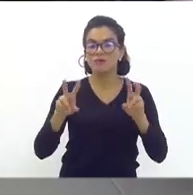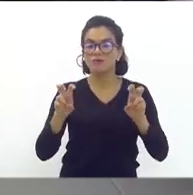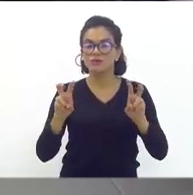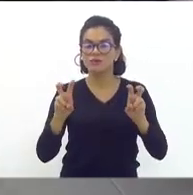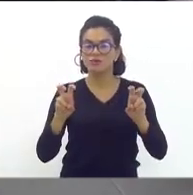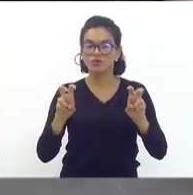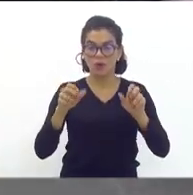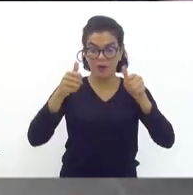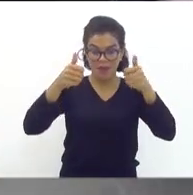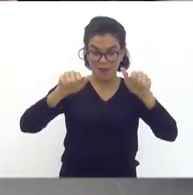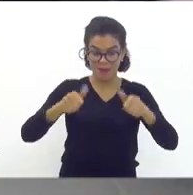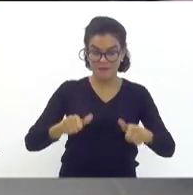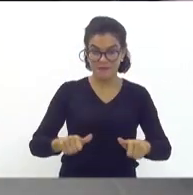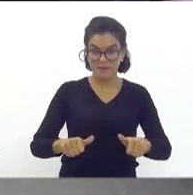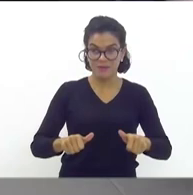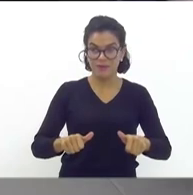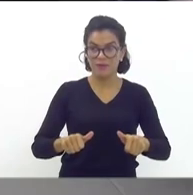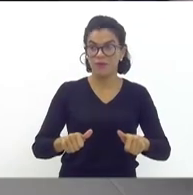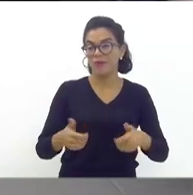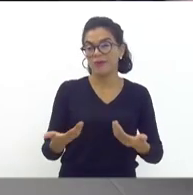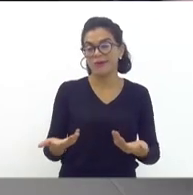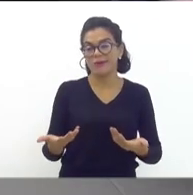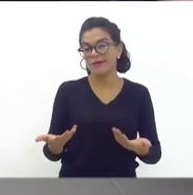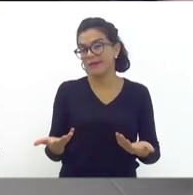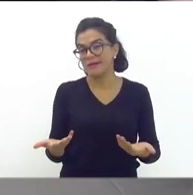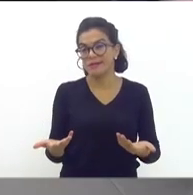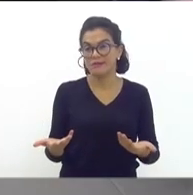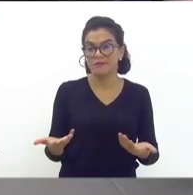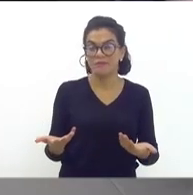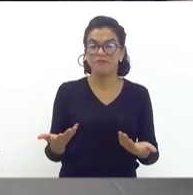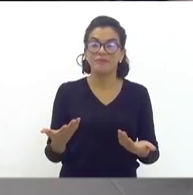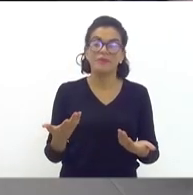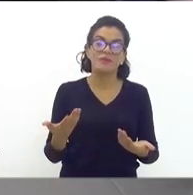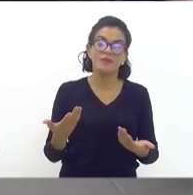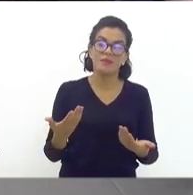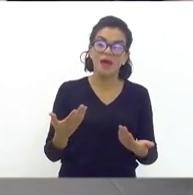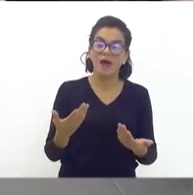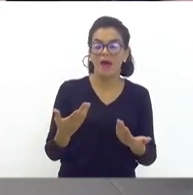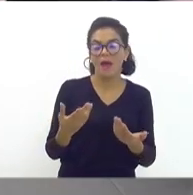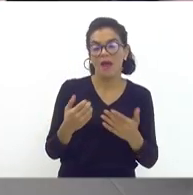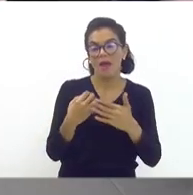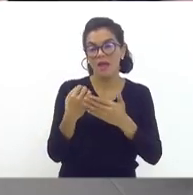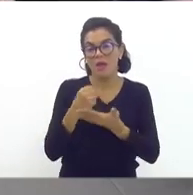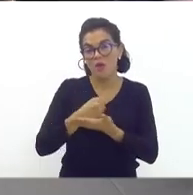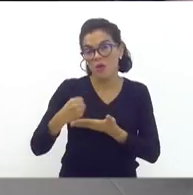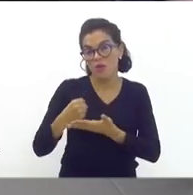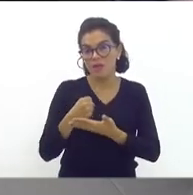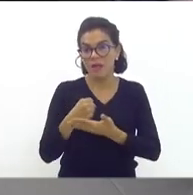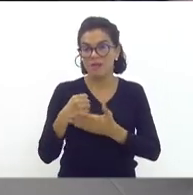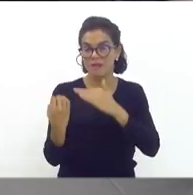à revisão da das concessionárias do gás